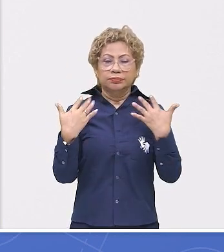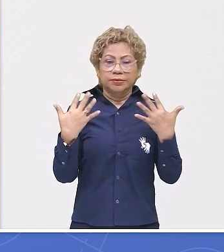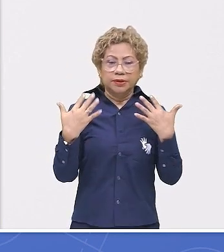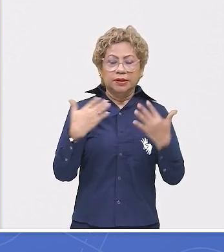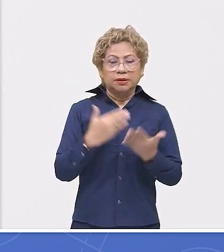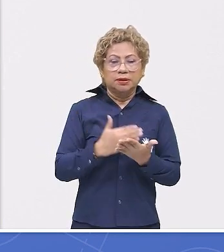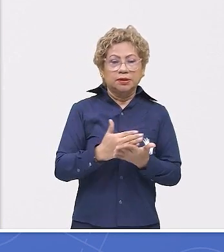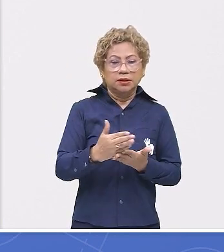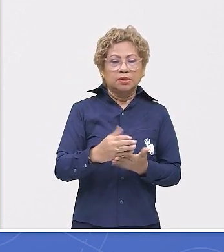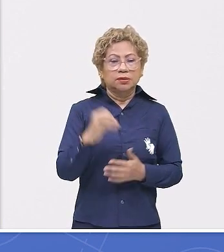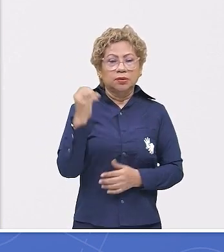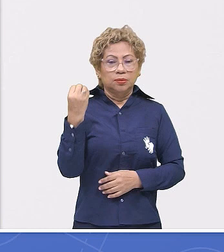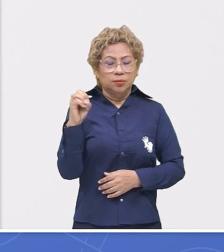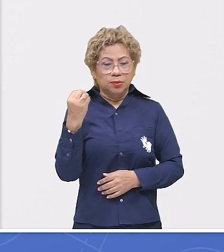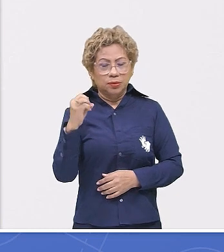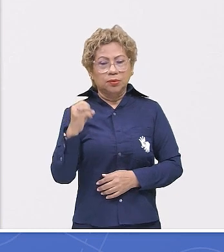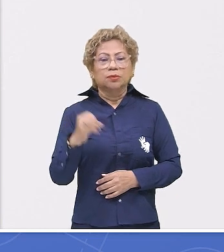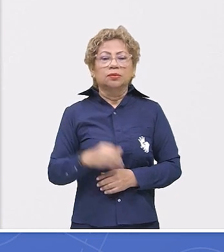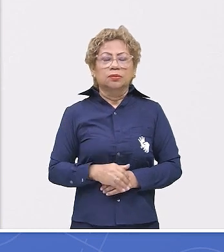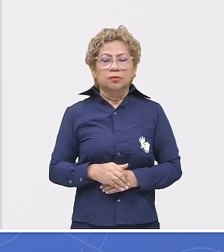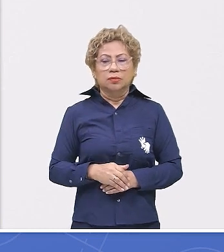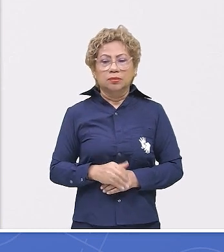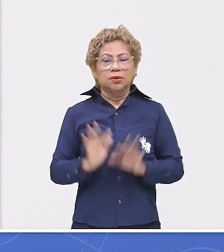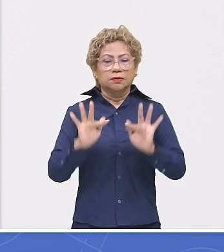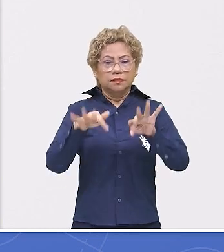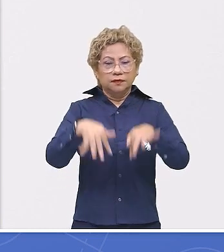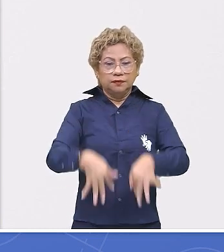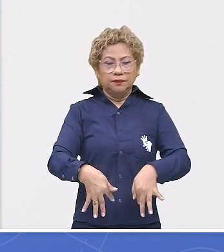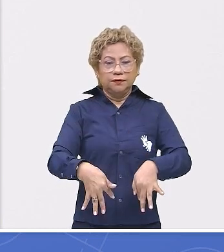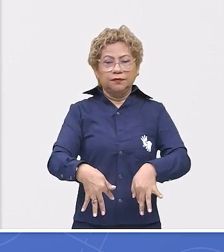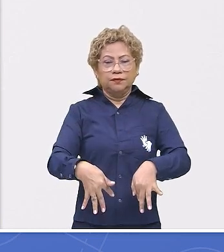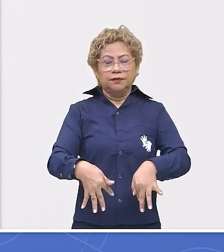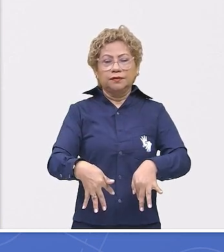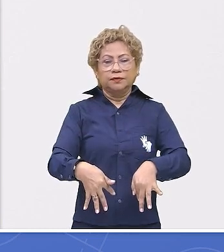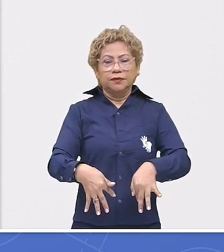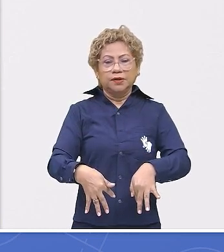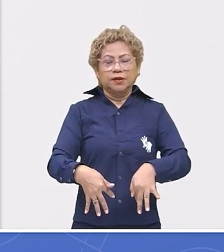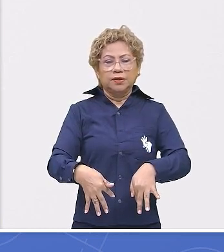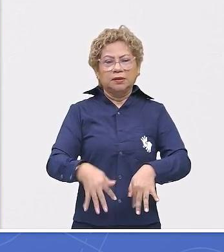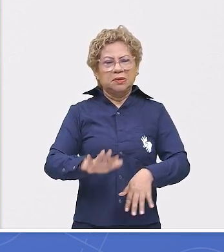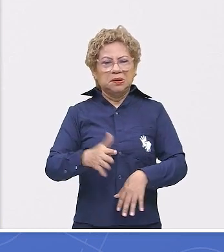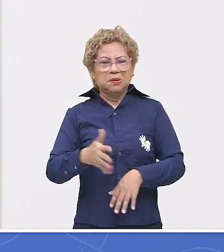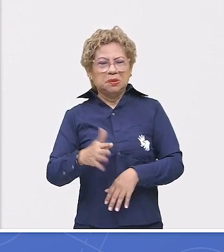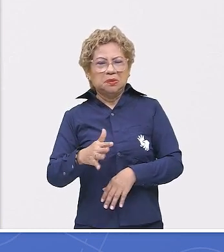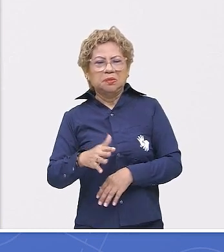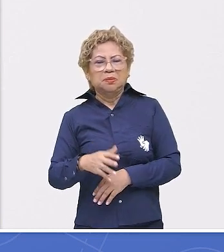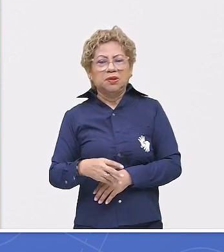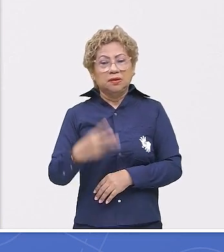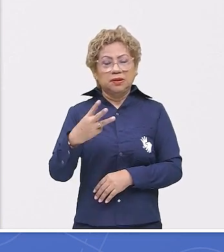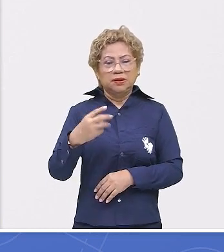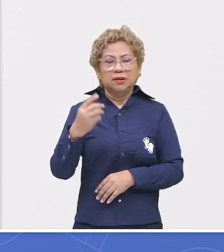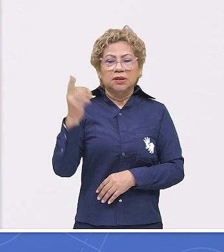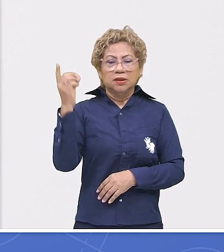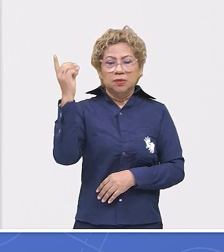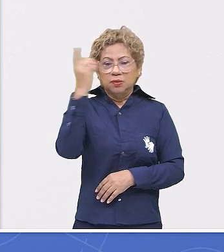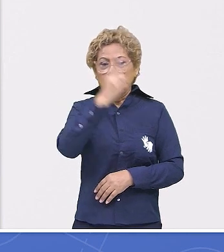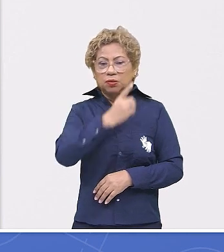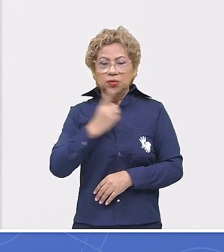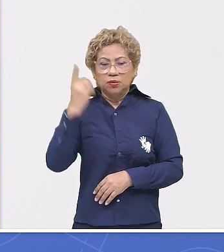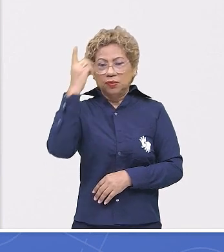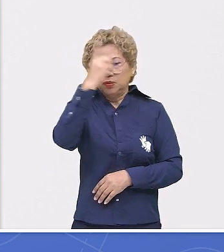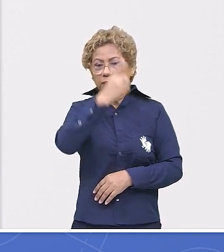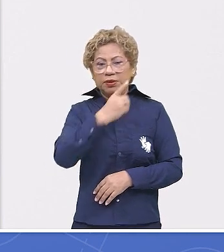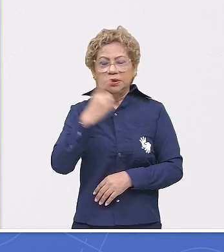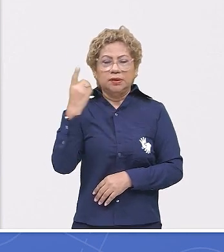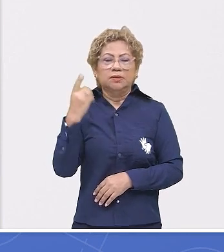outubro e acaba aí no 3º domingo de fevereiro do próximo ano, ok? E o principal objetivo para se